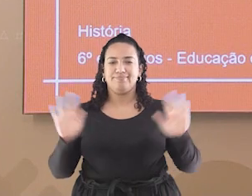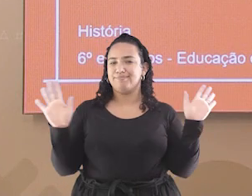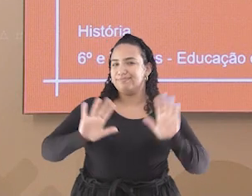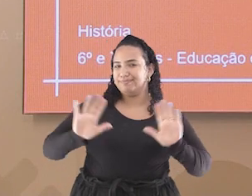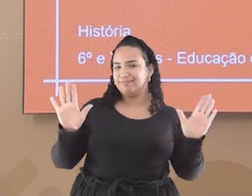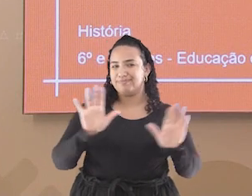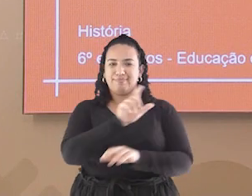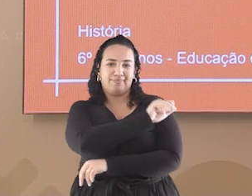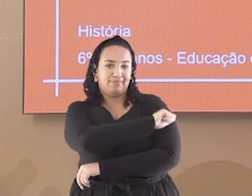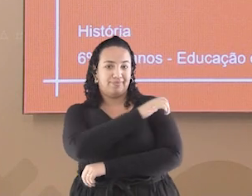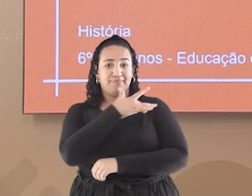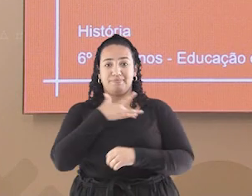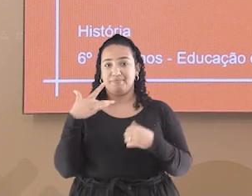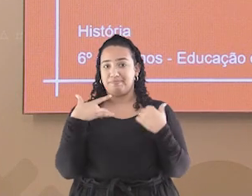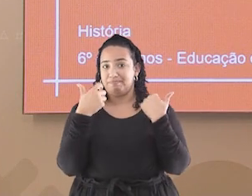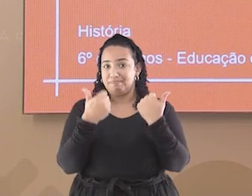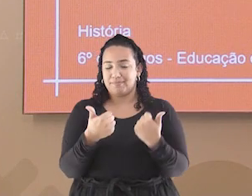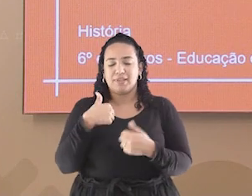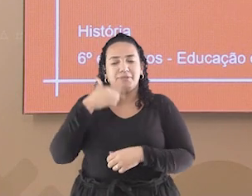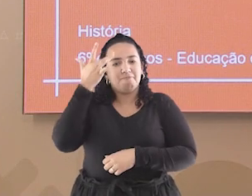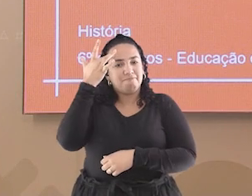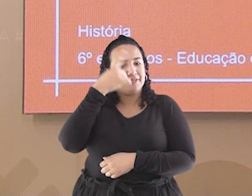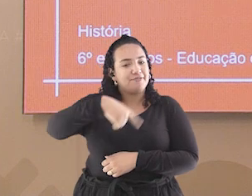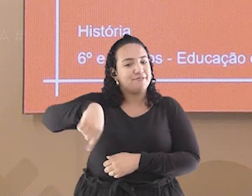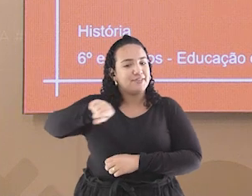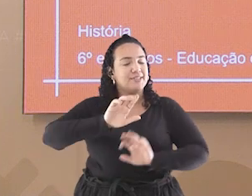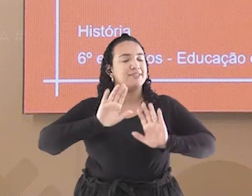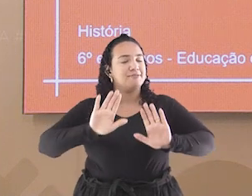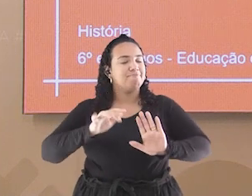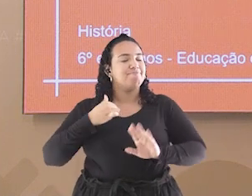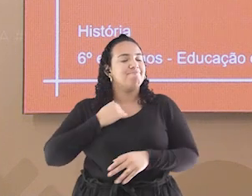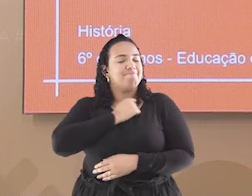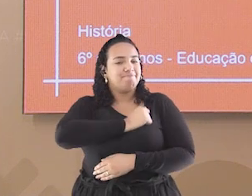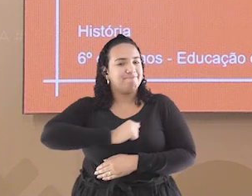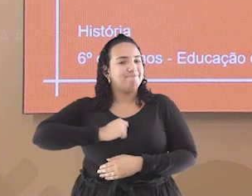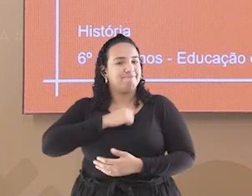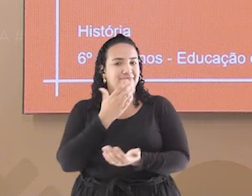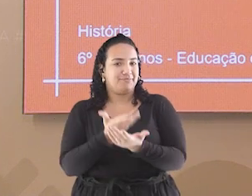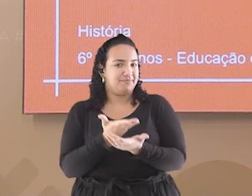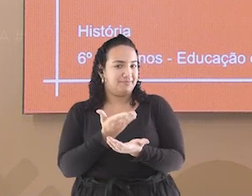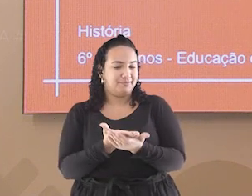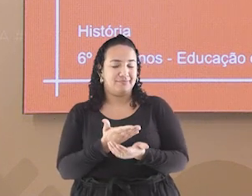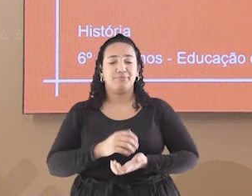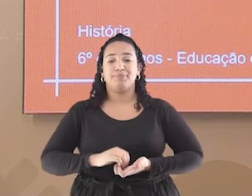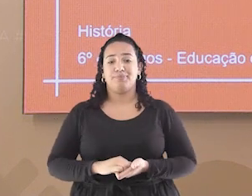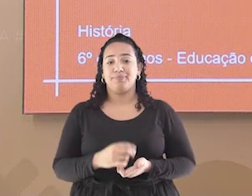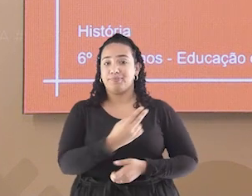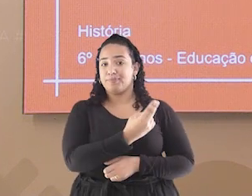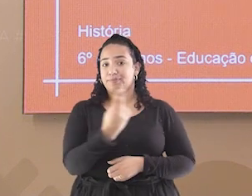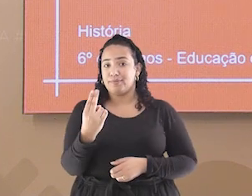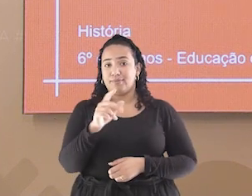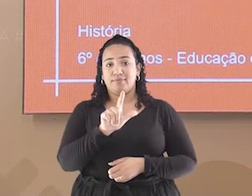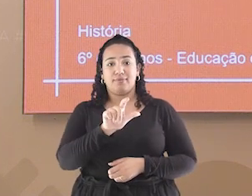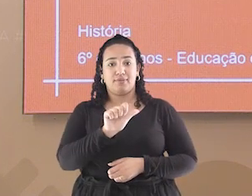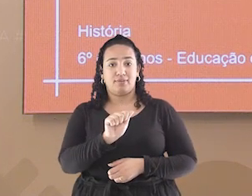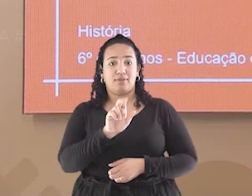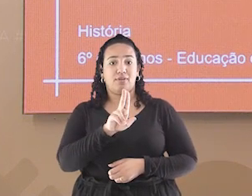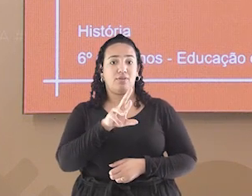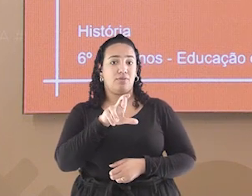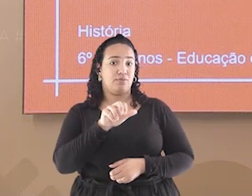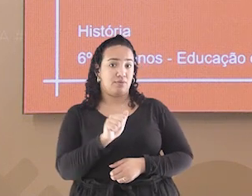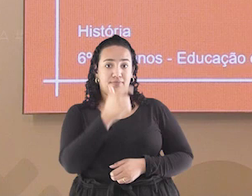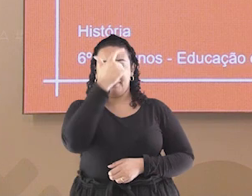Olá, estudantes, tudo bem com vocês? Não sei vocês, mas eu já estava morrendo de saudade das nossas aulas. Meu nome é Laura e sou professora